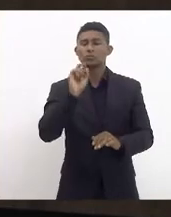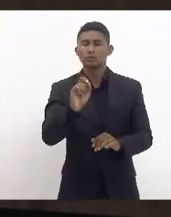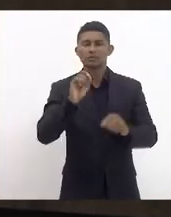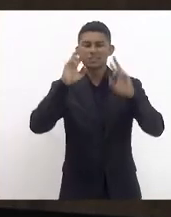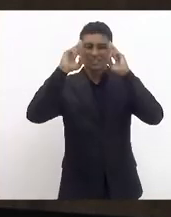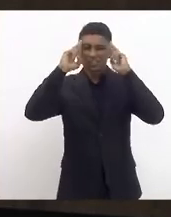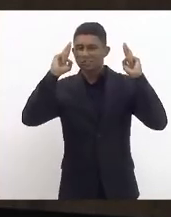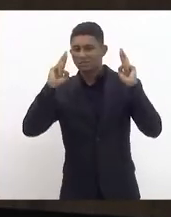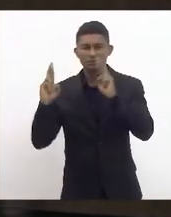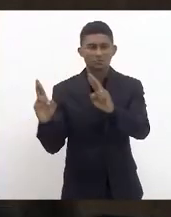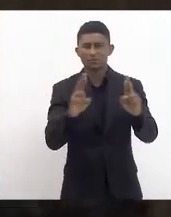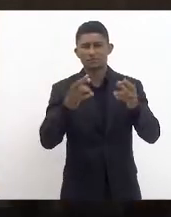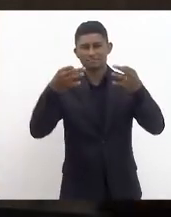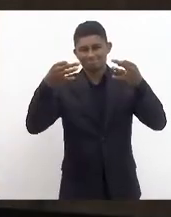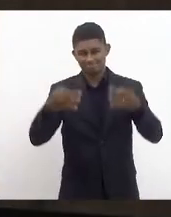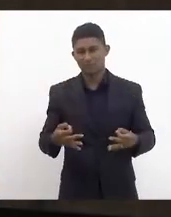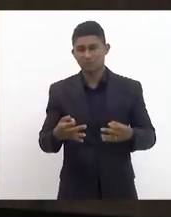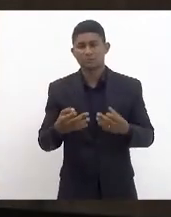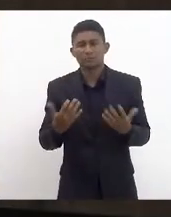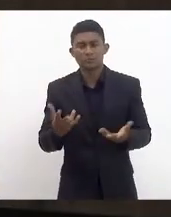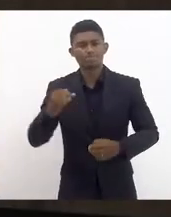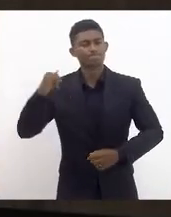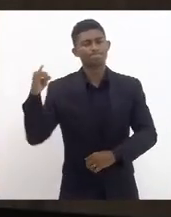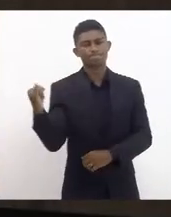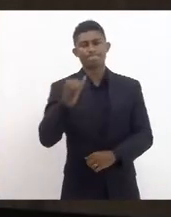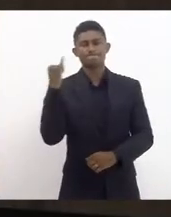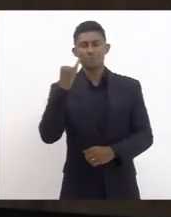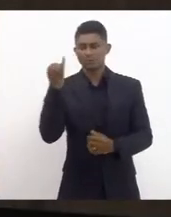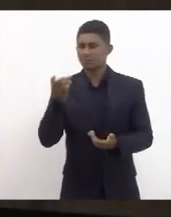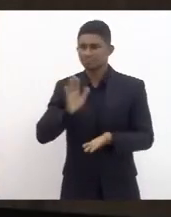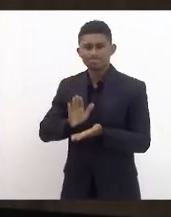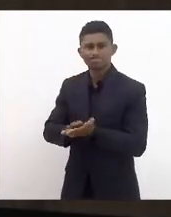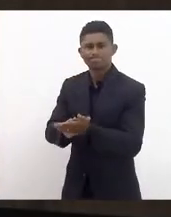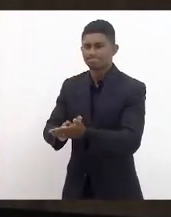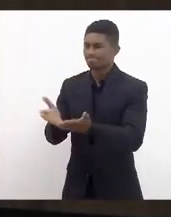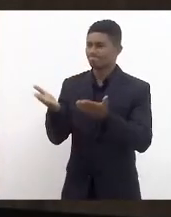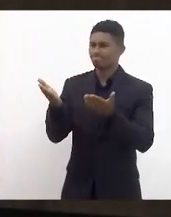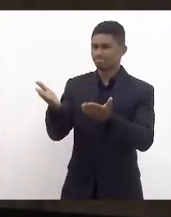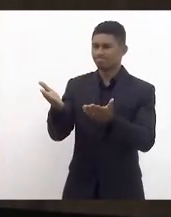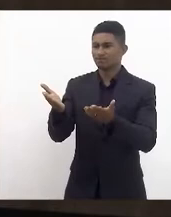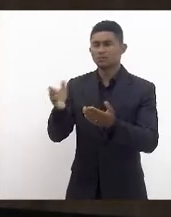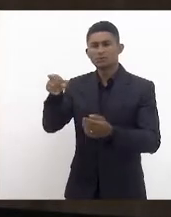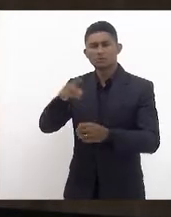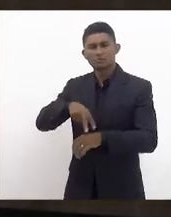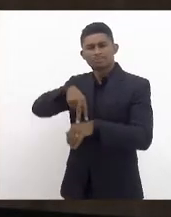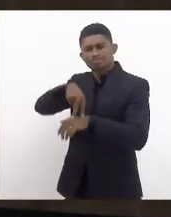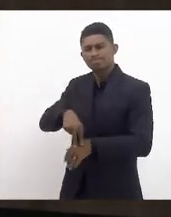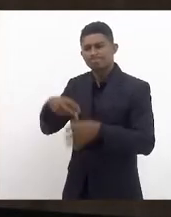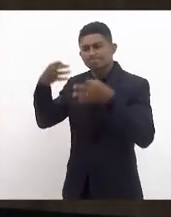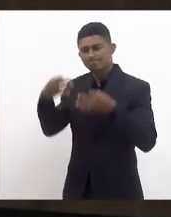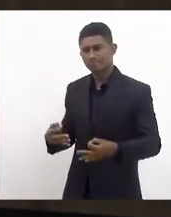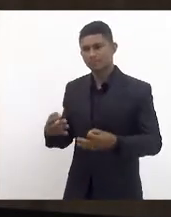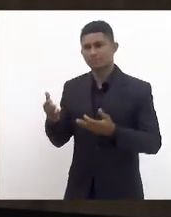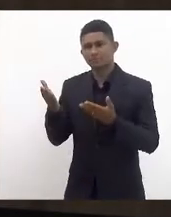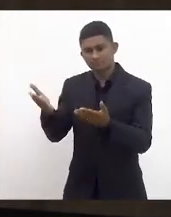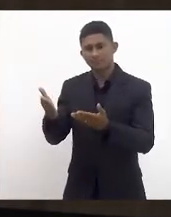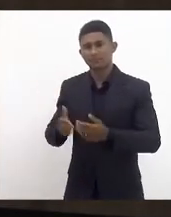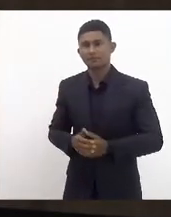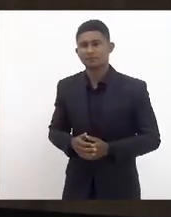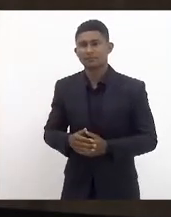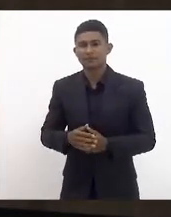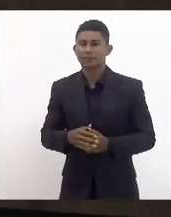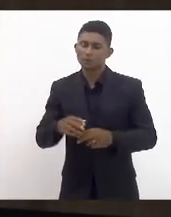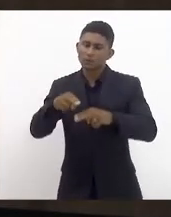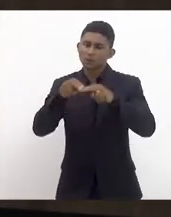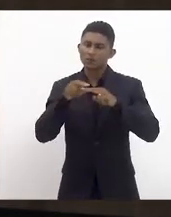da dignidade. Isso é muito importante, Tia Ju. Parabéns. Parabéns. Sua postura é exemplar. Por isso que eu te